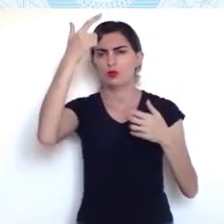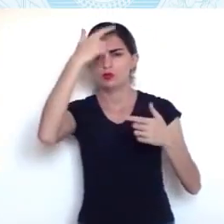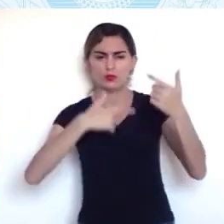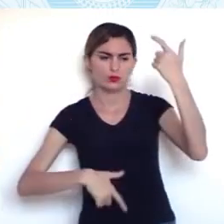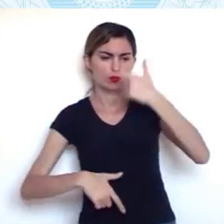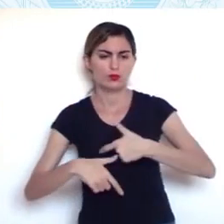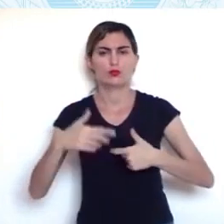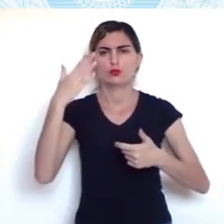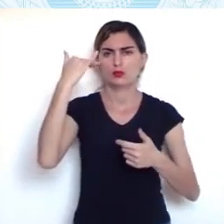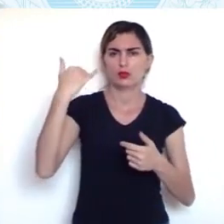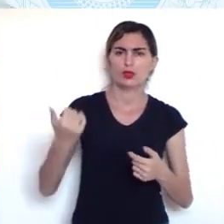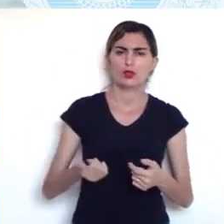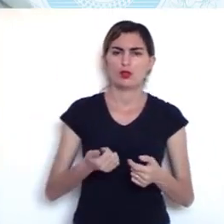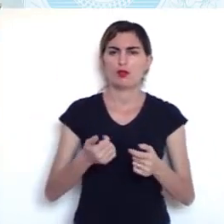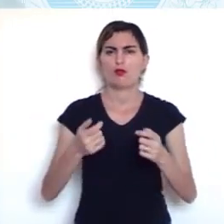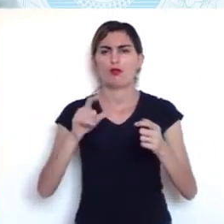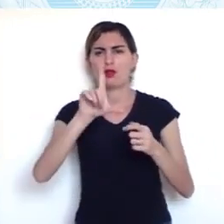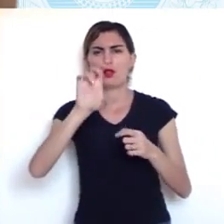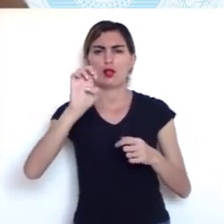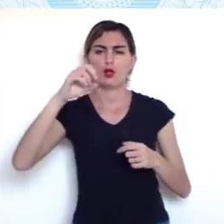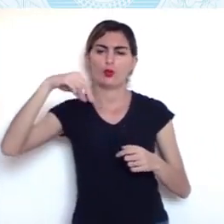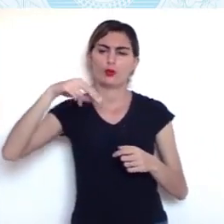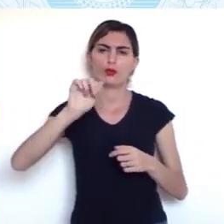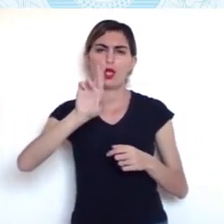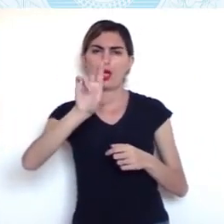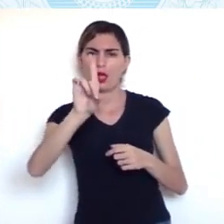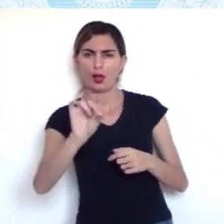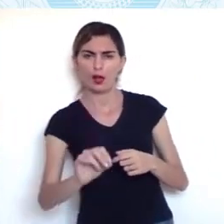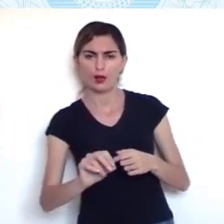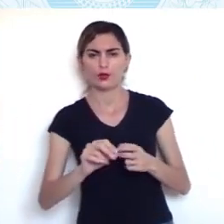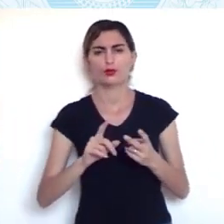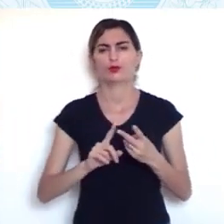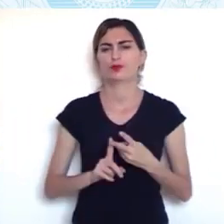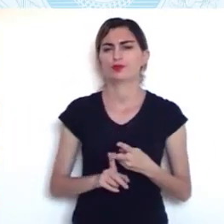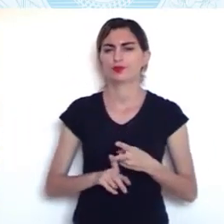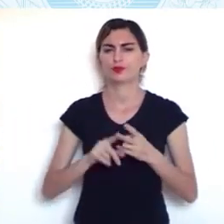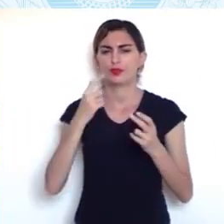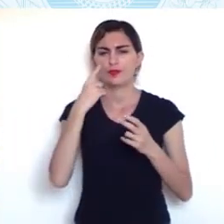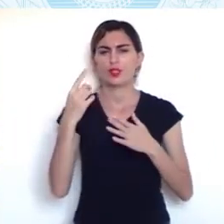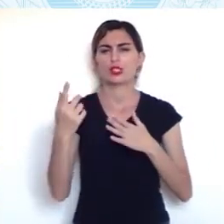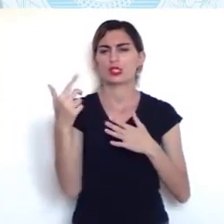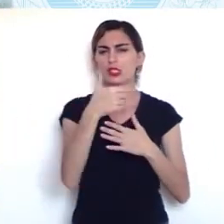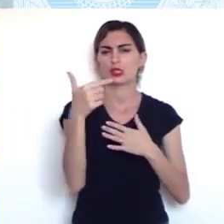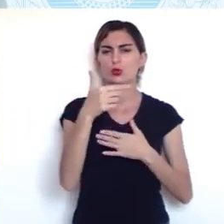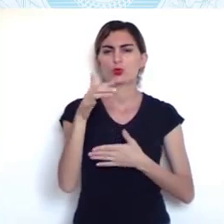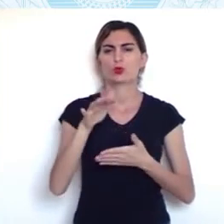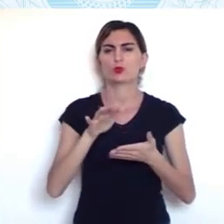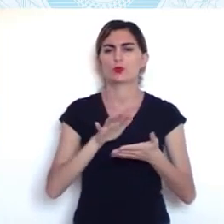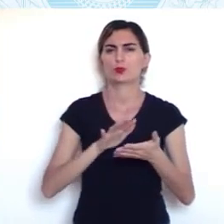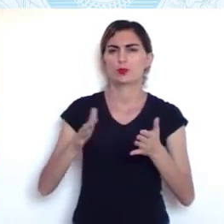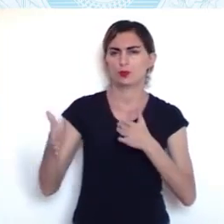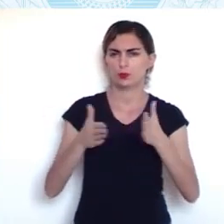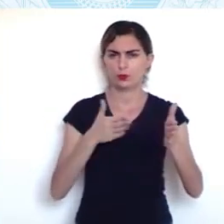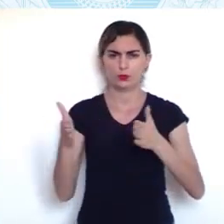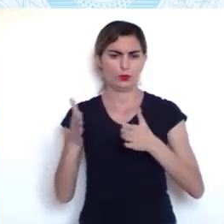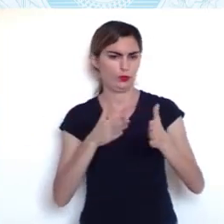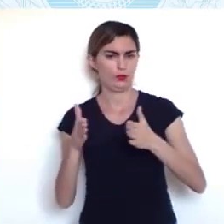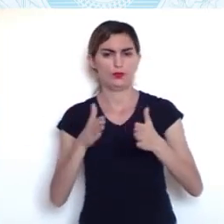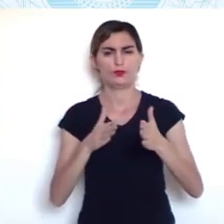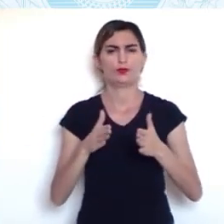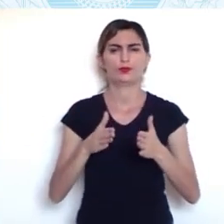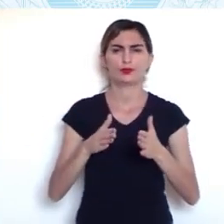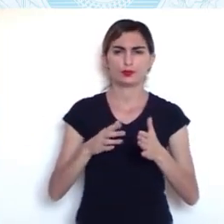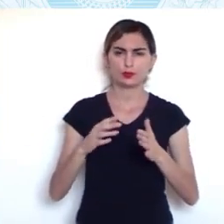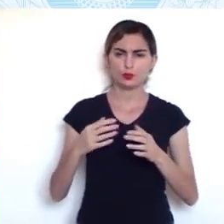figuras, ou seja, o grande Leonardo vai estar nessa fase, né? Mas vamos lá. É o segundo movimento, é a segunda fase